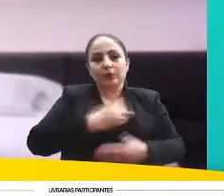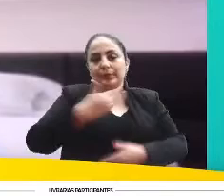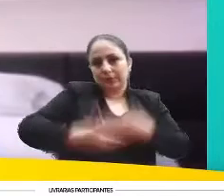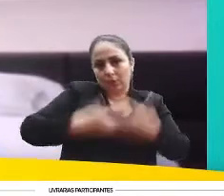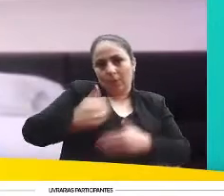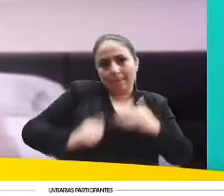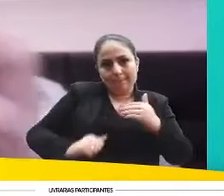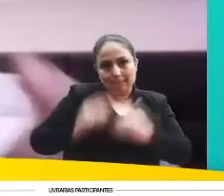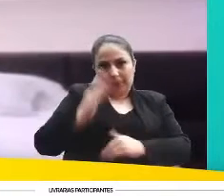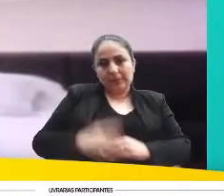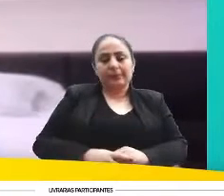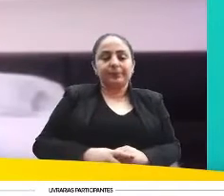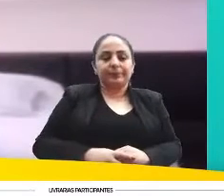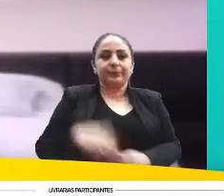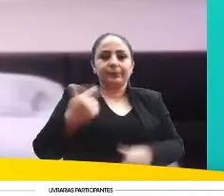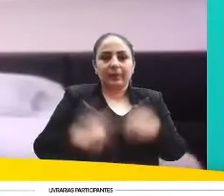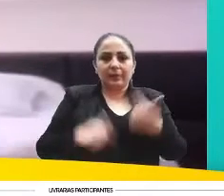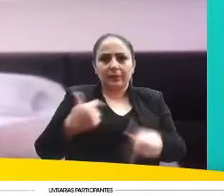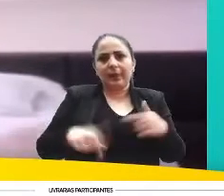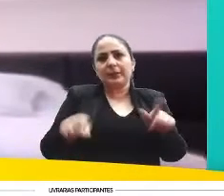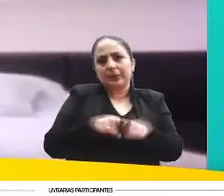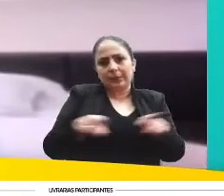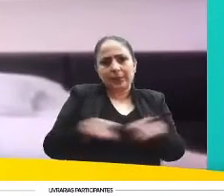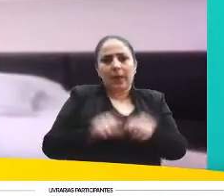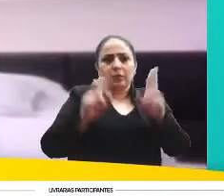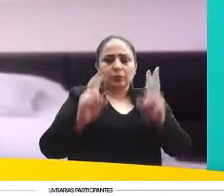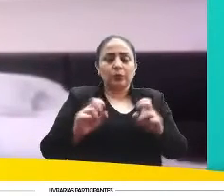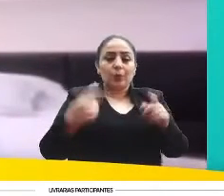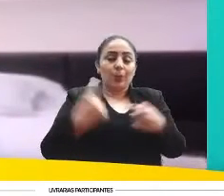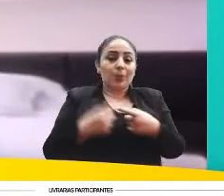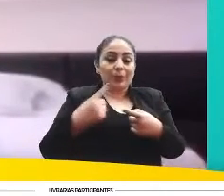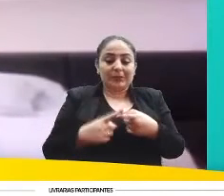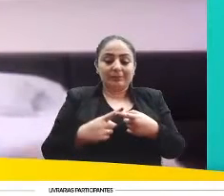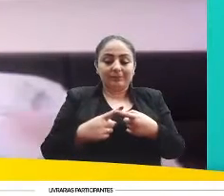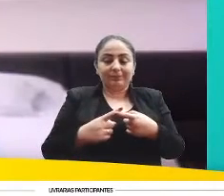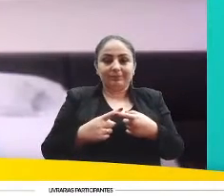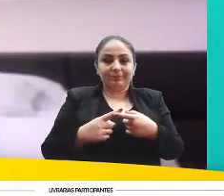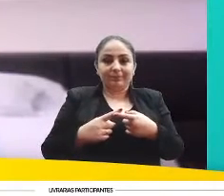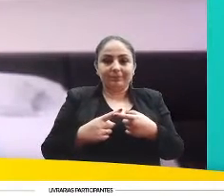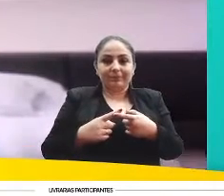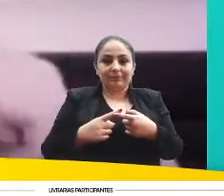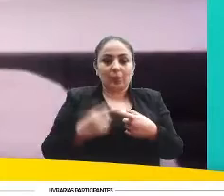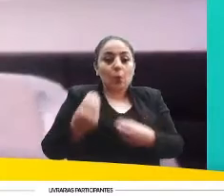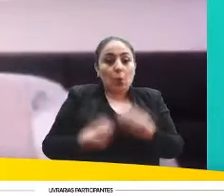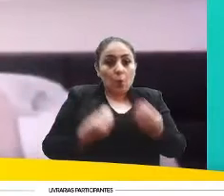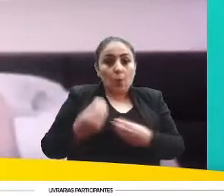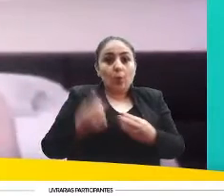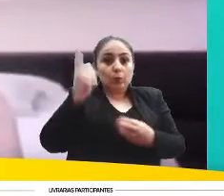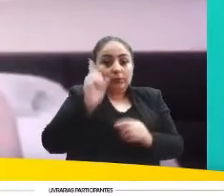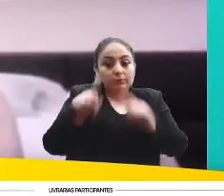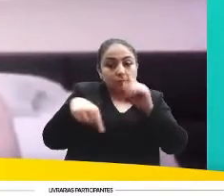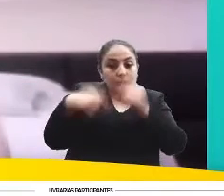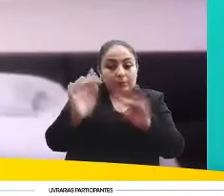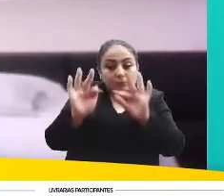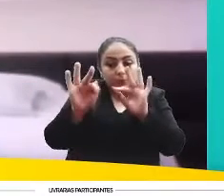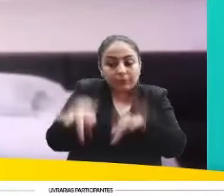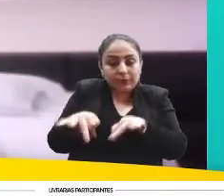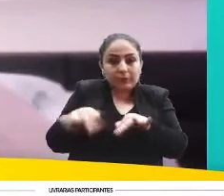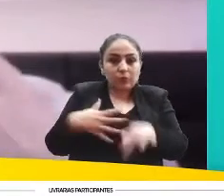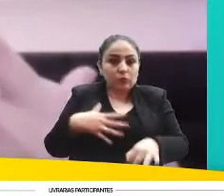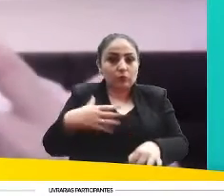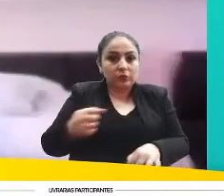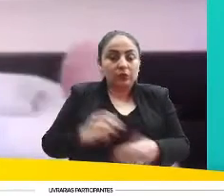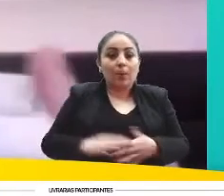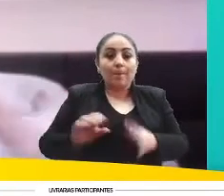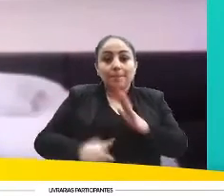mais e trabalha bem, porque há como combater o suicídio, e o